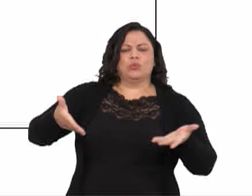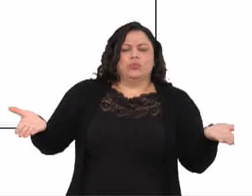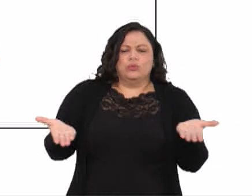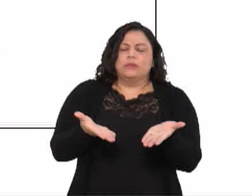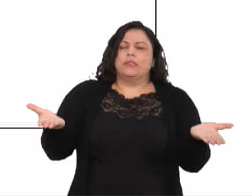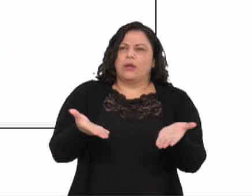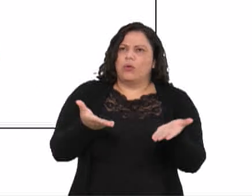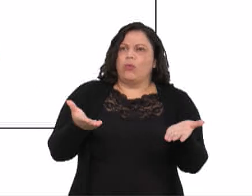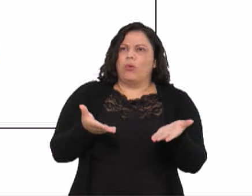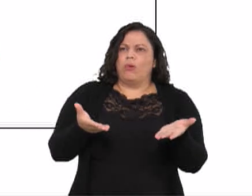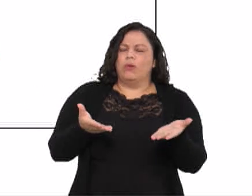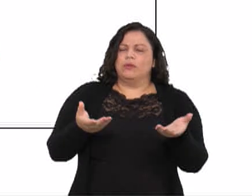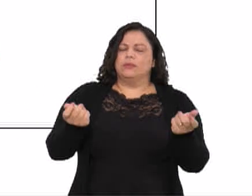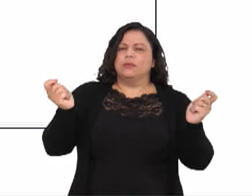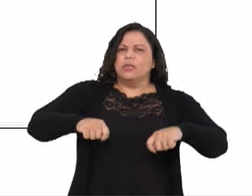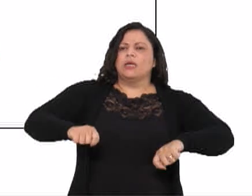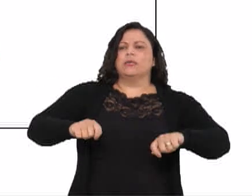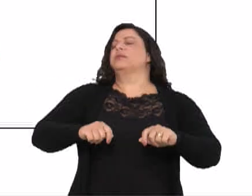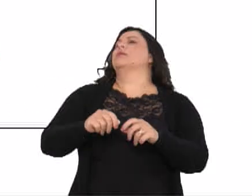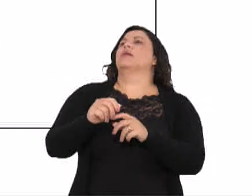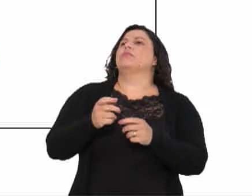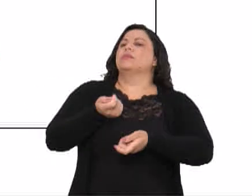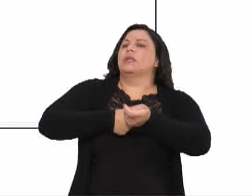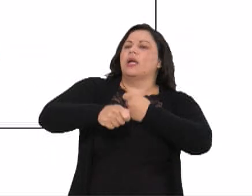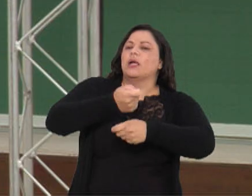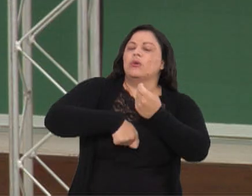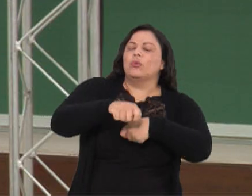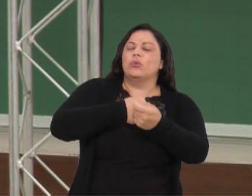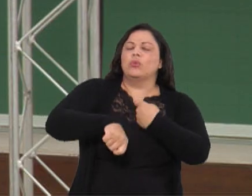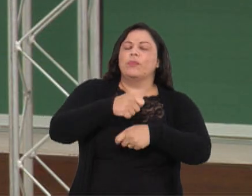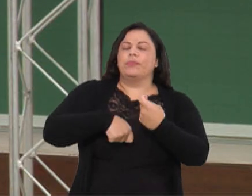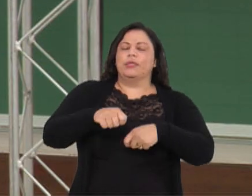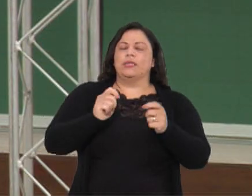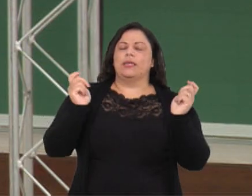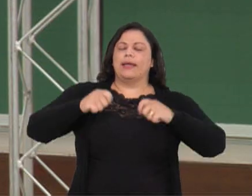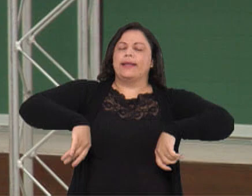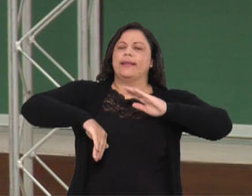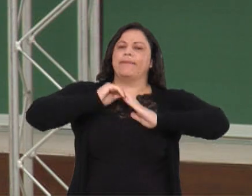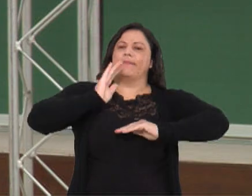impõe-se em nome da economia e da eficiência.